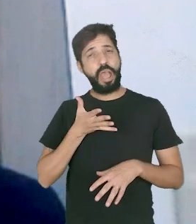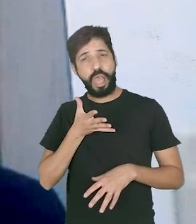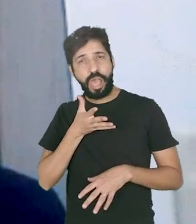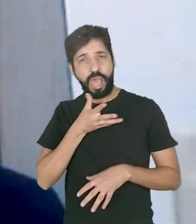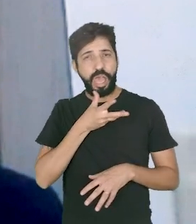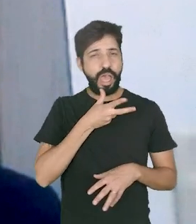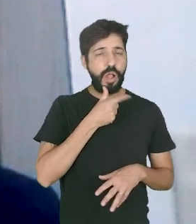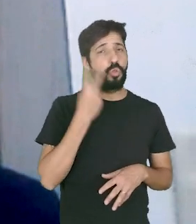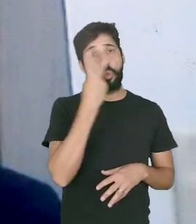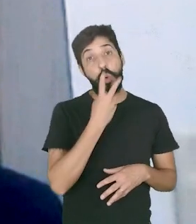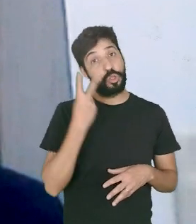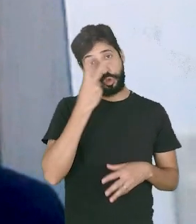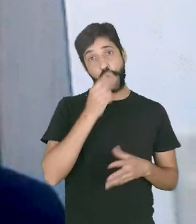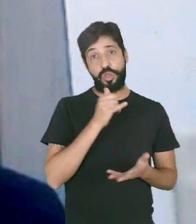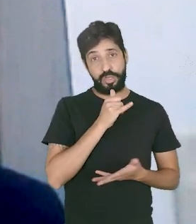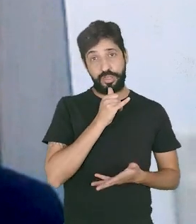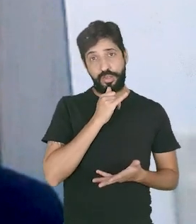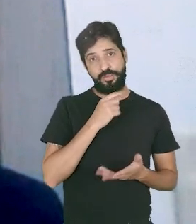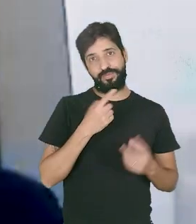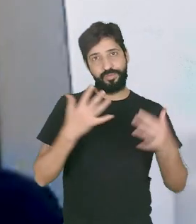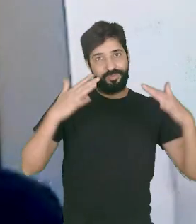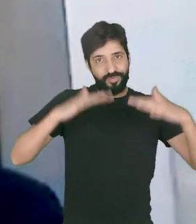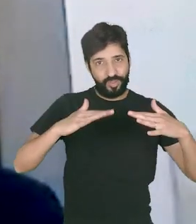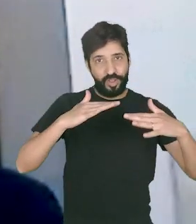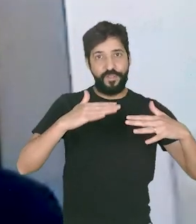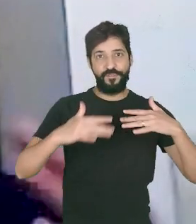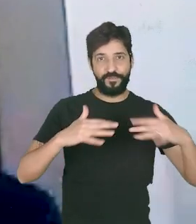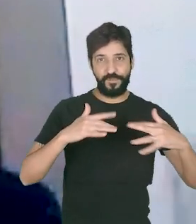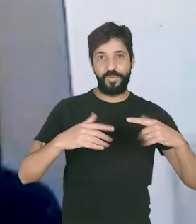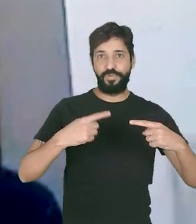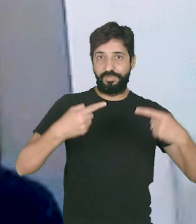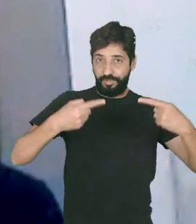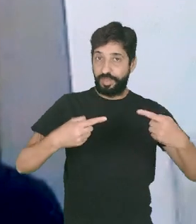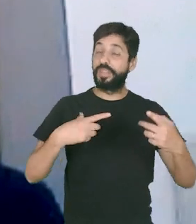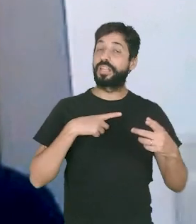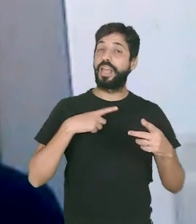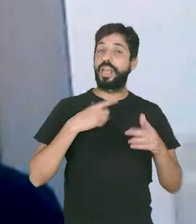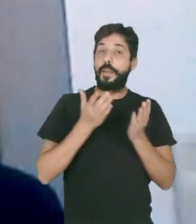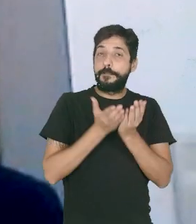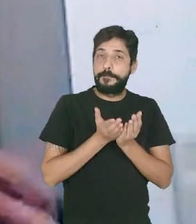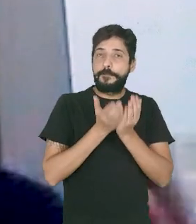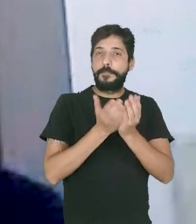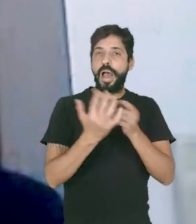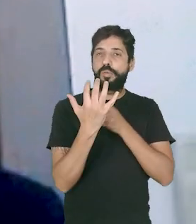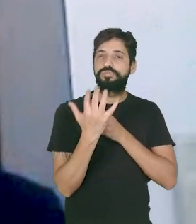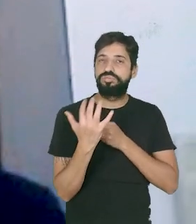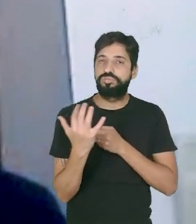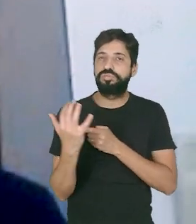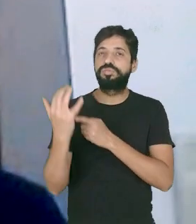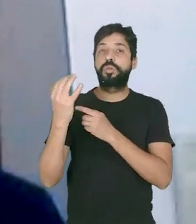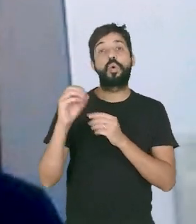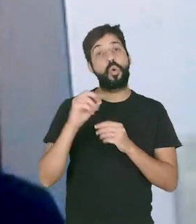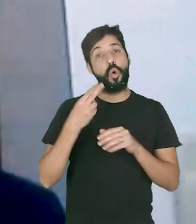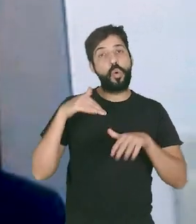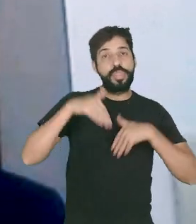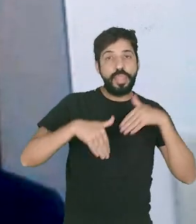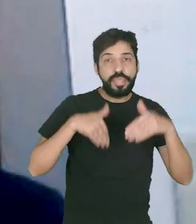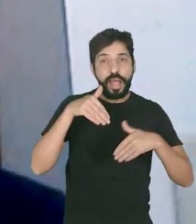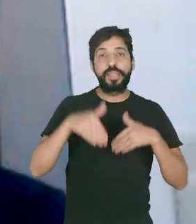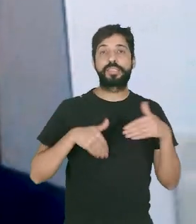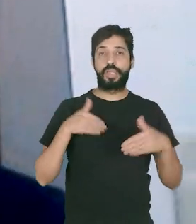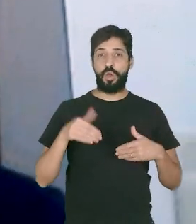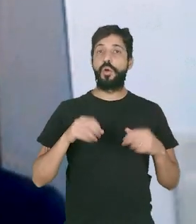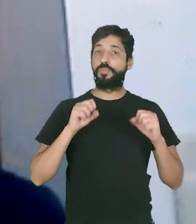demoram 2 horas, uma partida ou uma regata de vela, ou na natação, dependendo da modalidade, pode